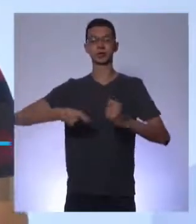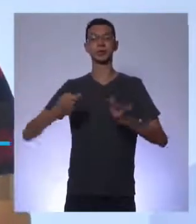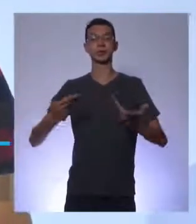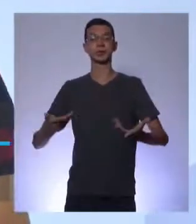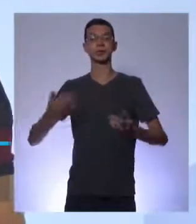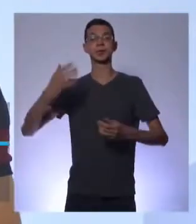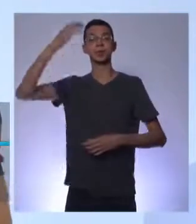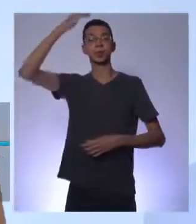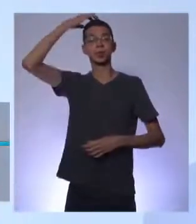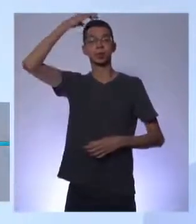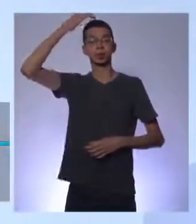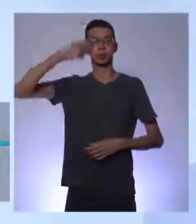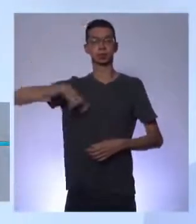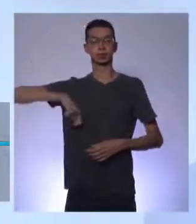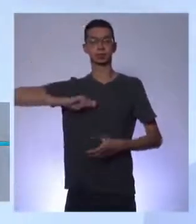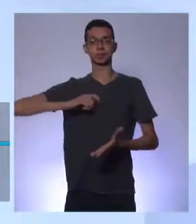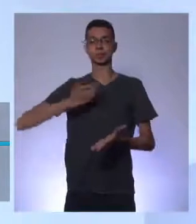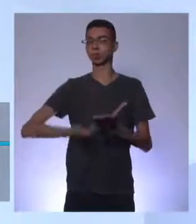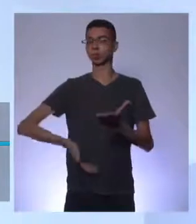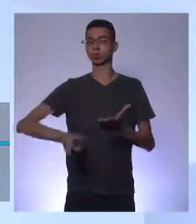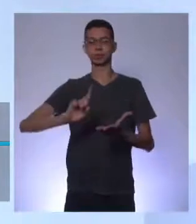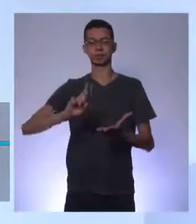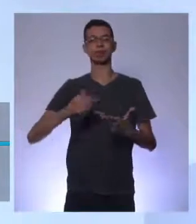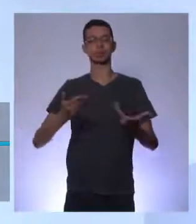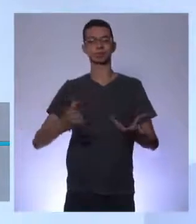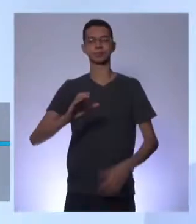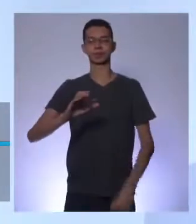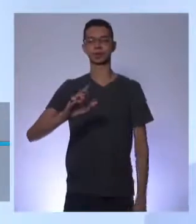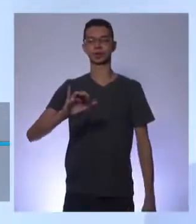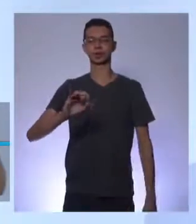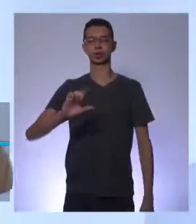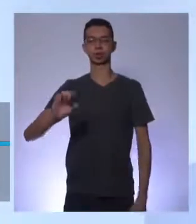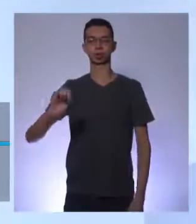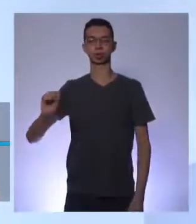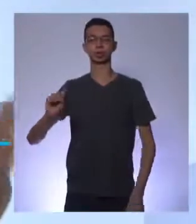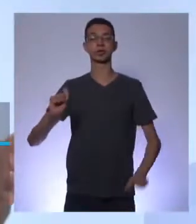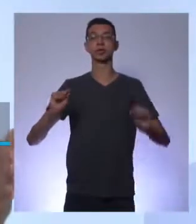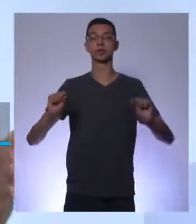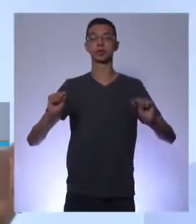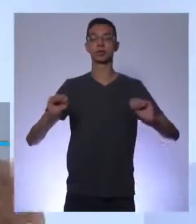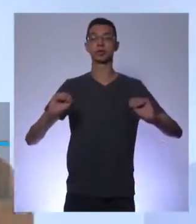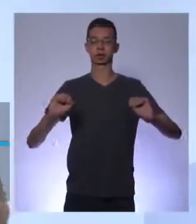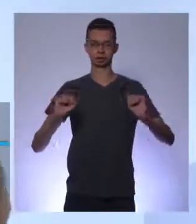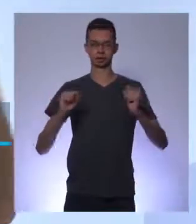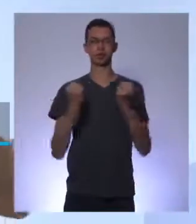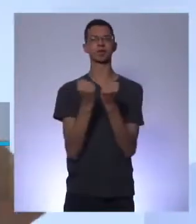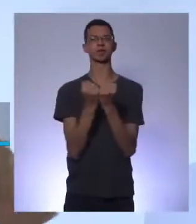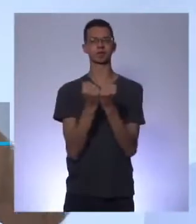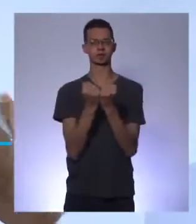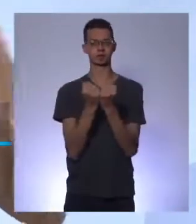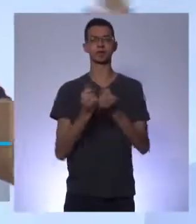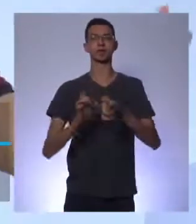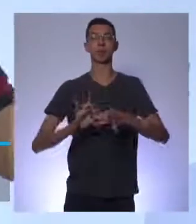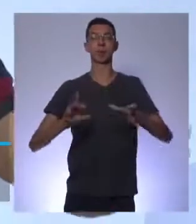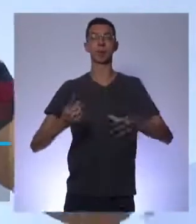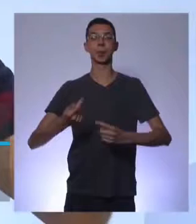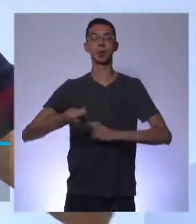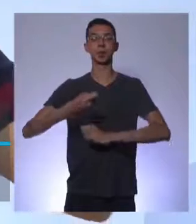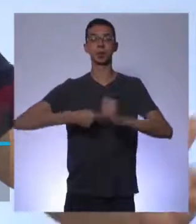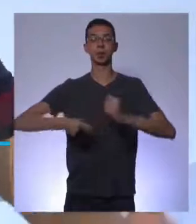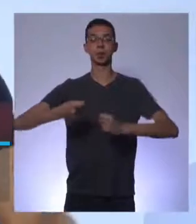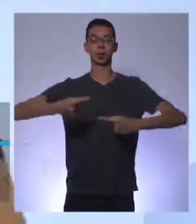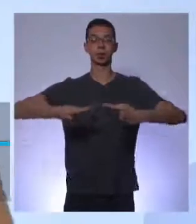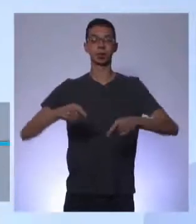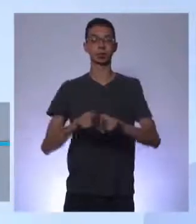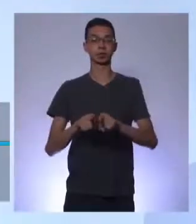espanhola não ia perder. Então, os criollos, eles foram aí esses defensores da liberdade econômica, política